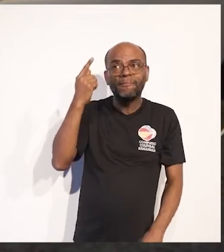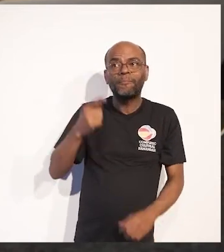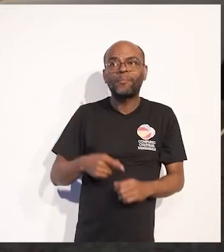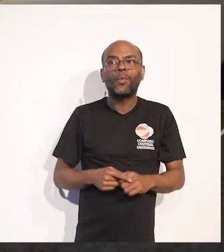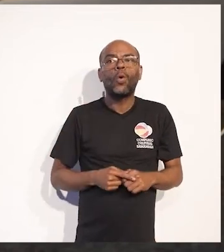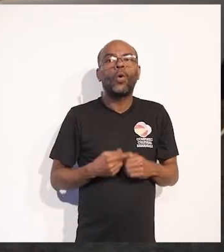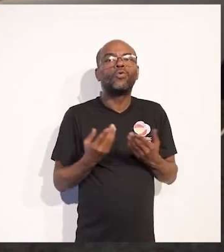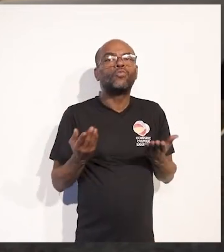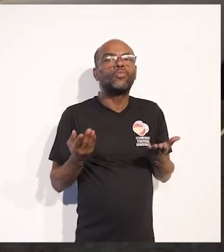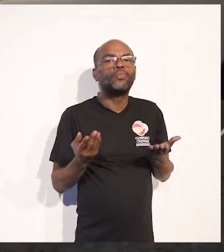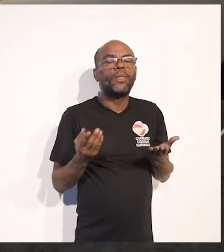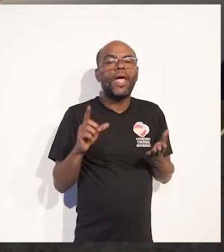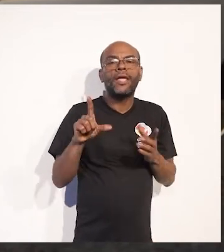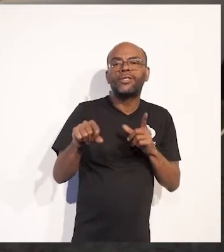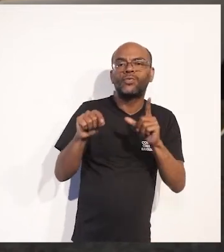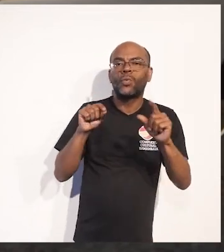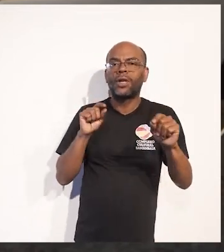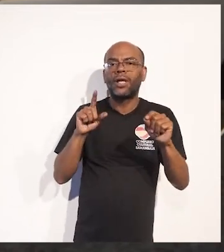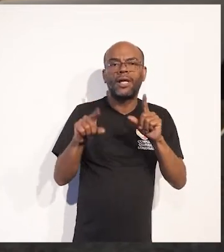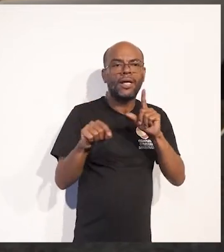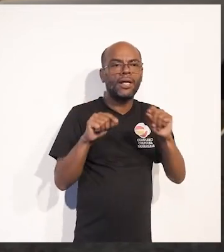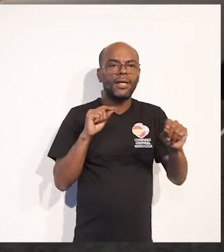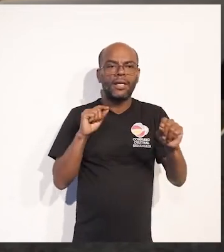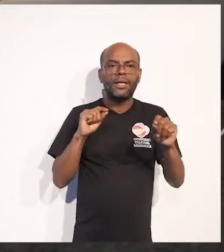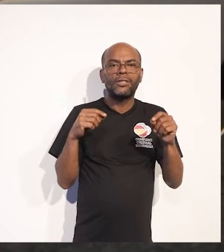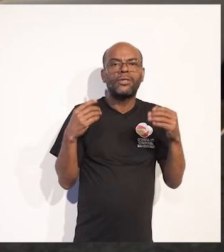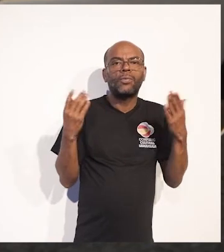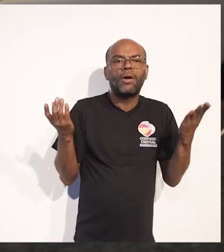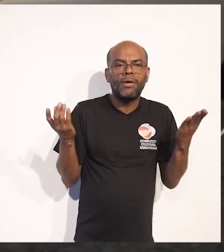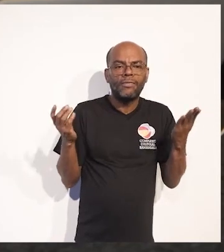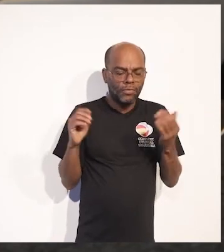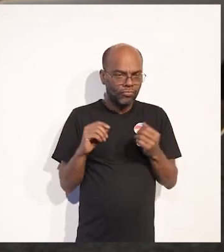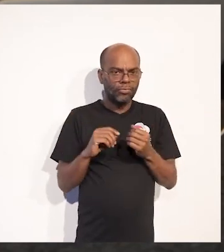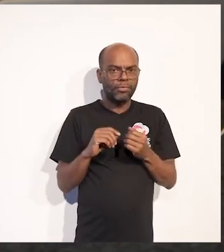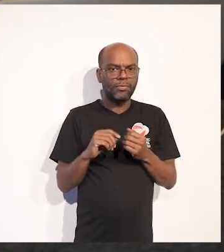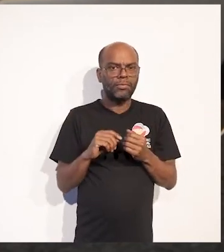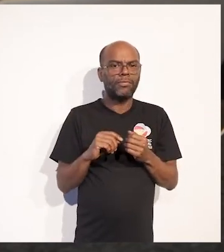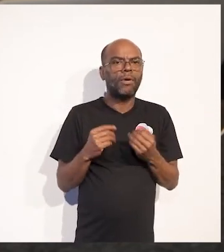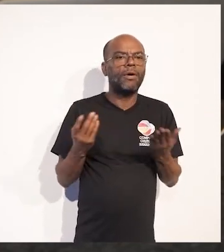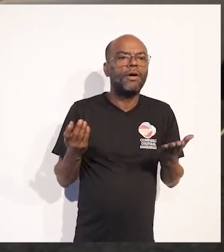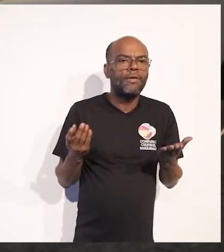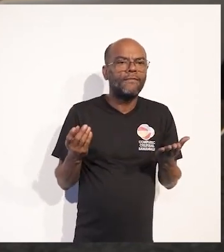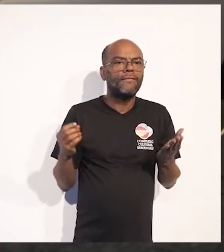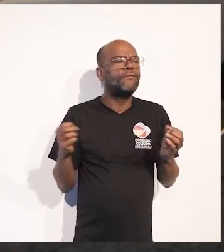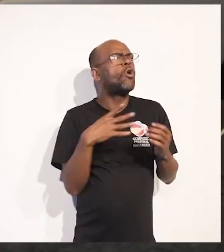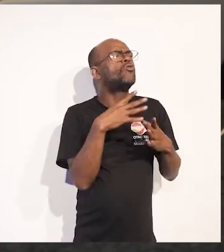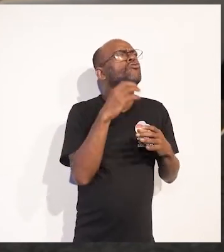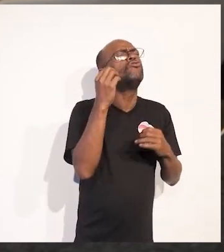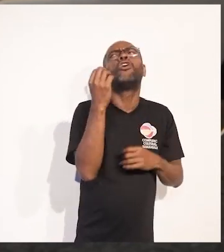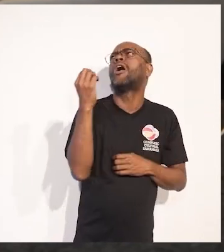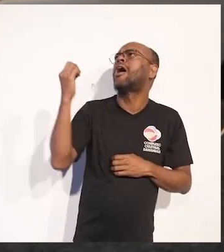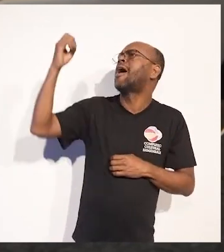em mente a escolha da fonte de luz que a gente tem, porque essa fonte de luz, ela também